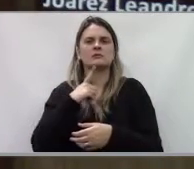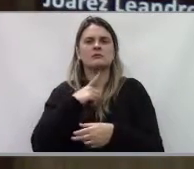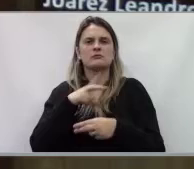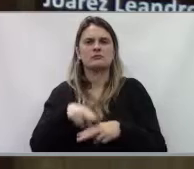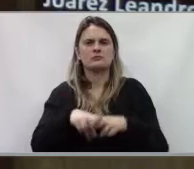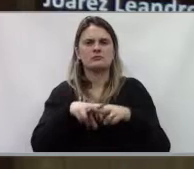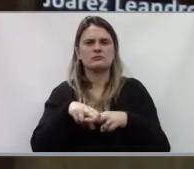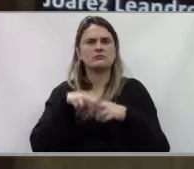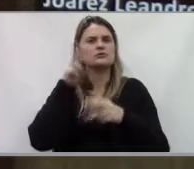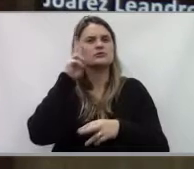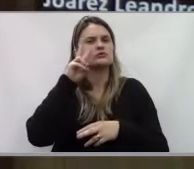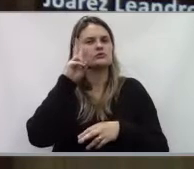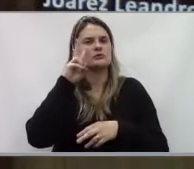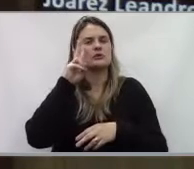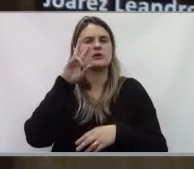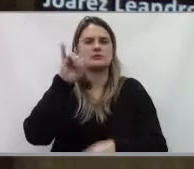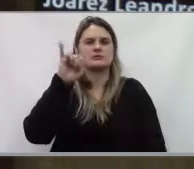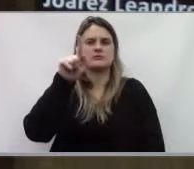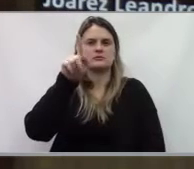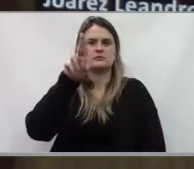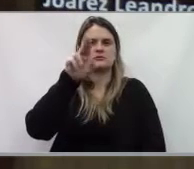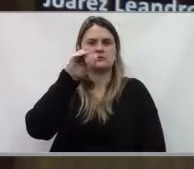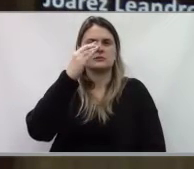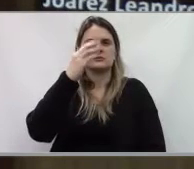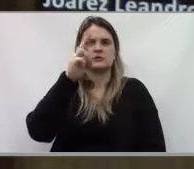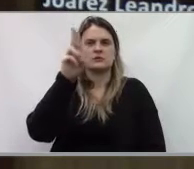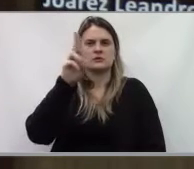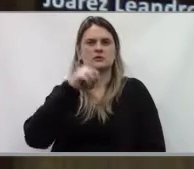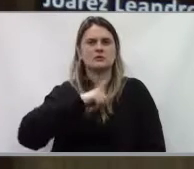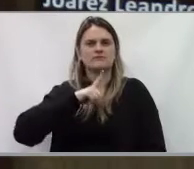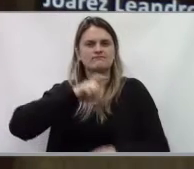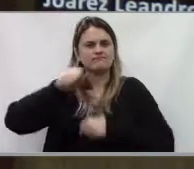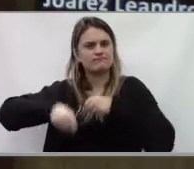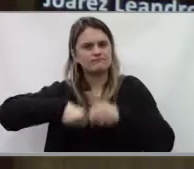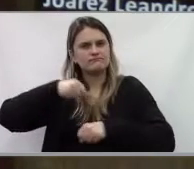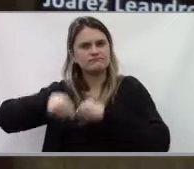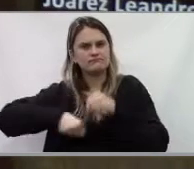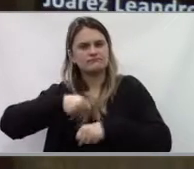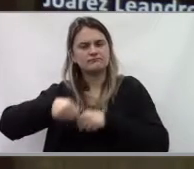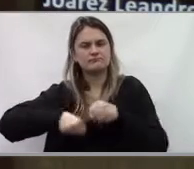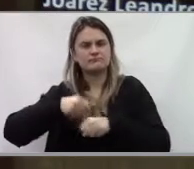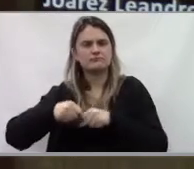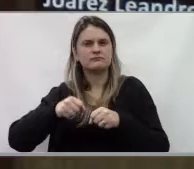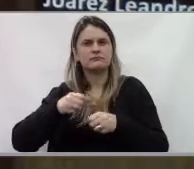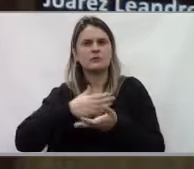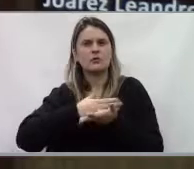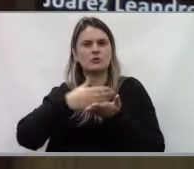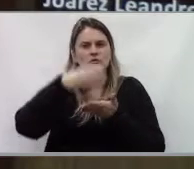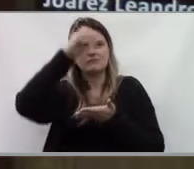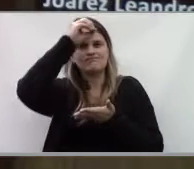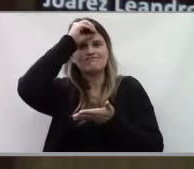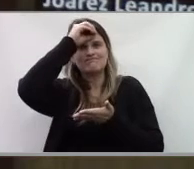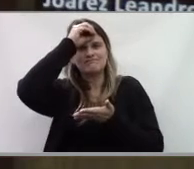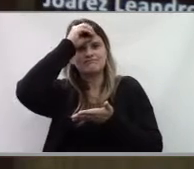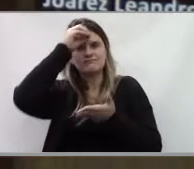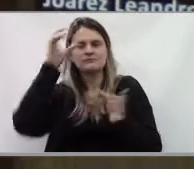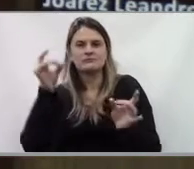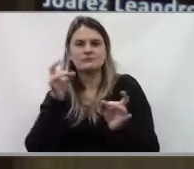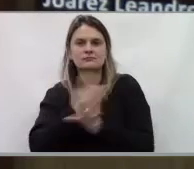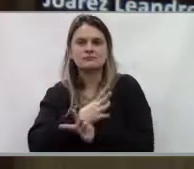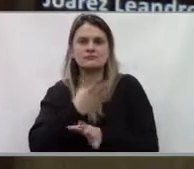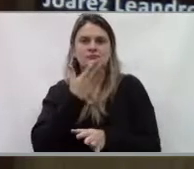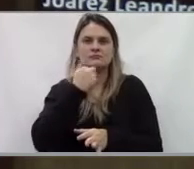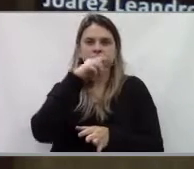no Parque Histórico Iguaçu, 12 horas de prova de bicicross, começou à meia-noite e